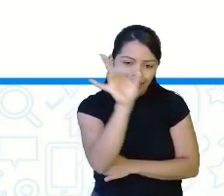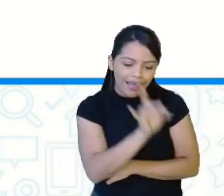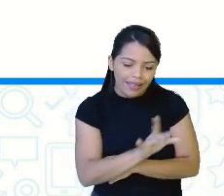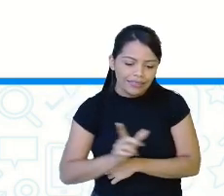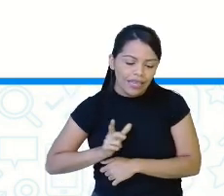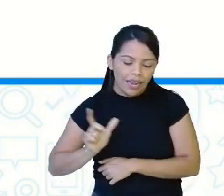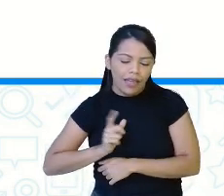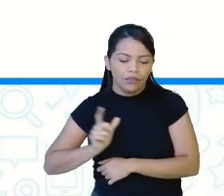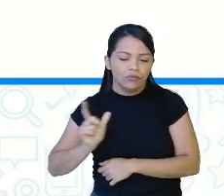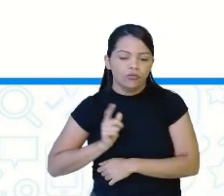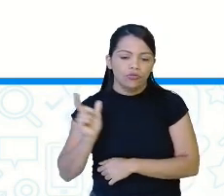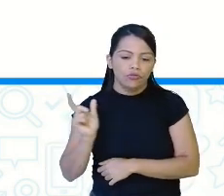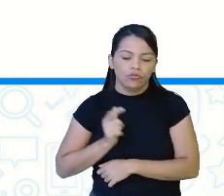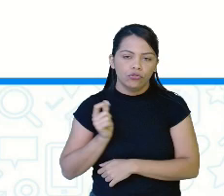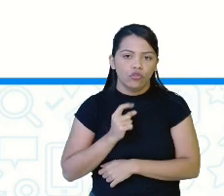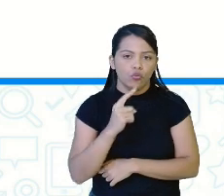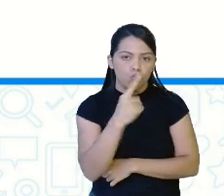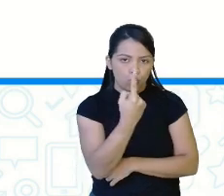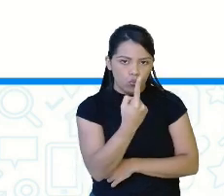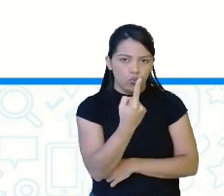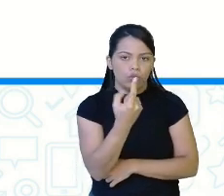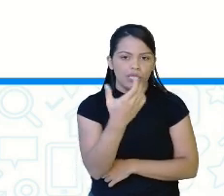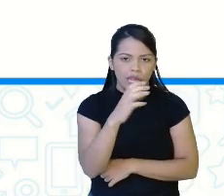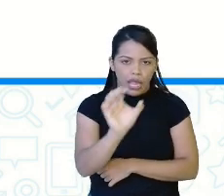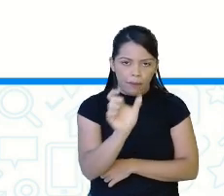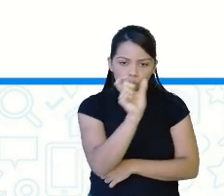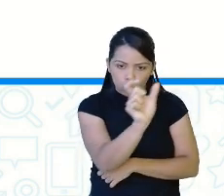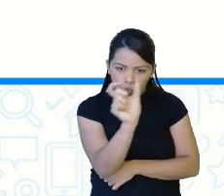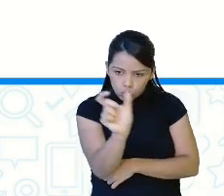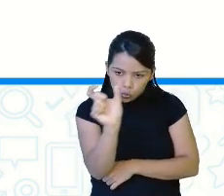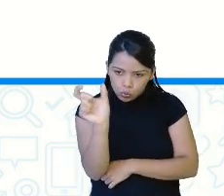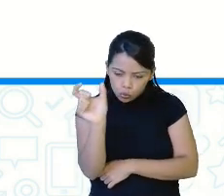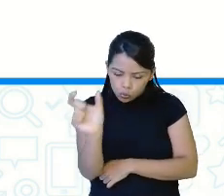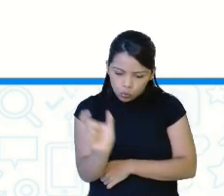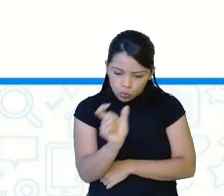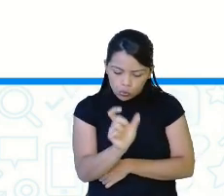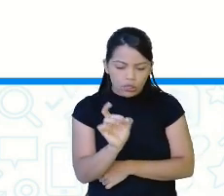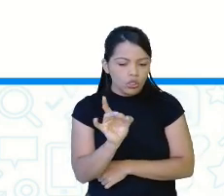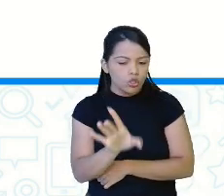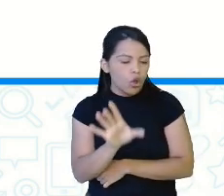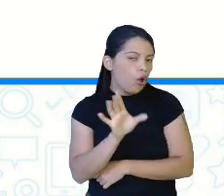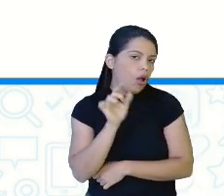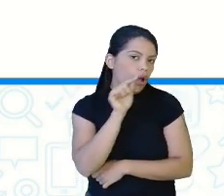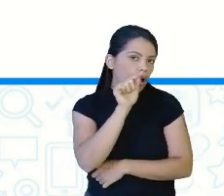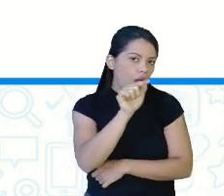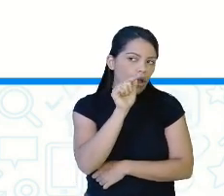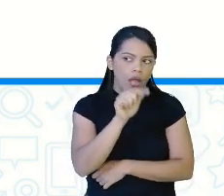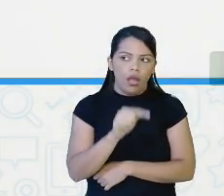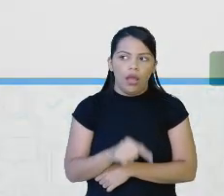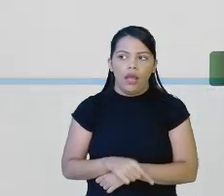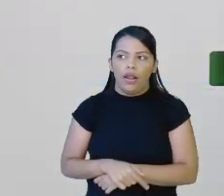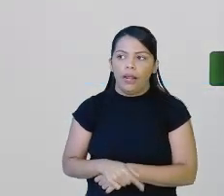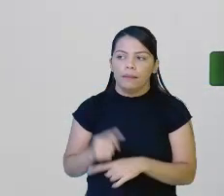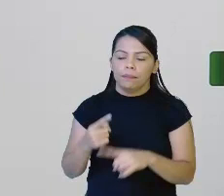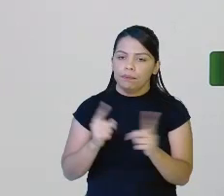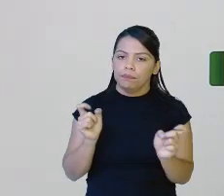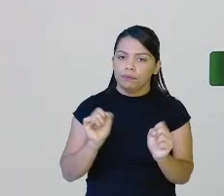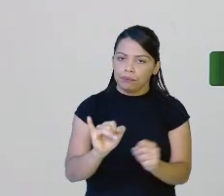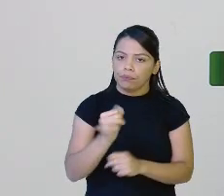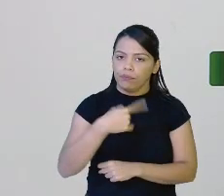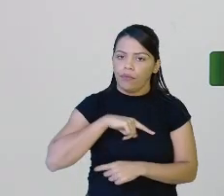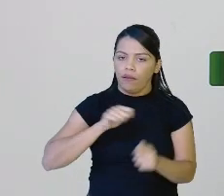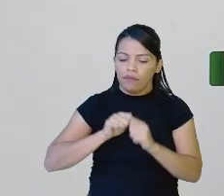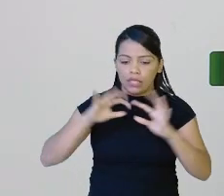quadradinho é 1 centímetro, então a gente vai fazer a soma de cada um deles. Se a gente fosse fazer num sentido